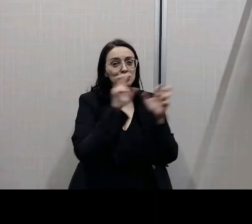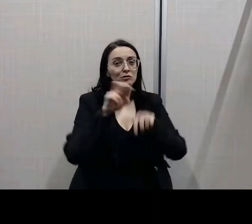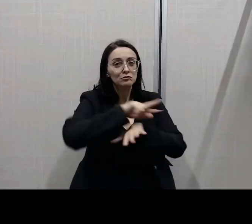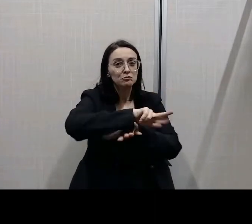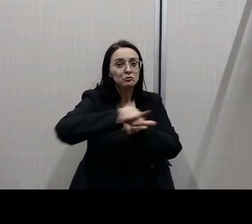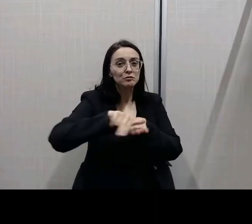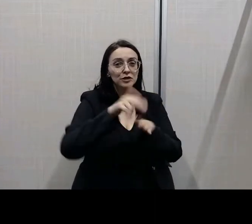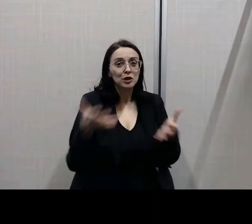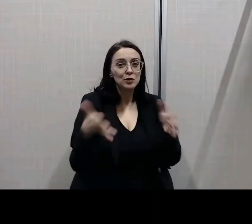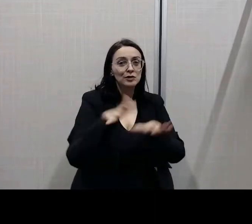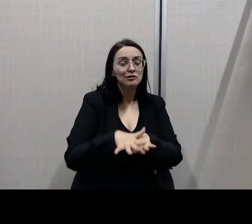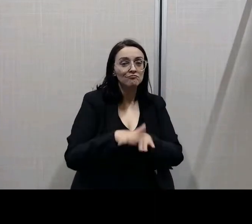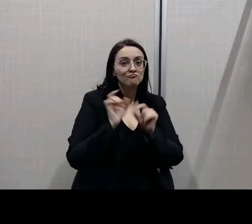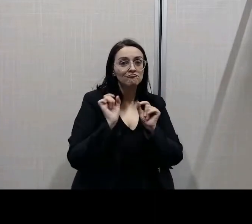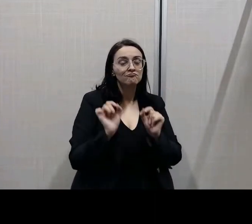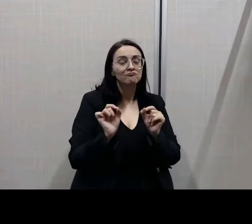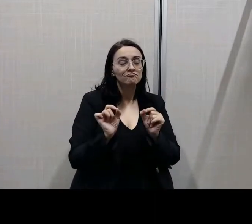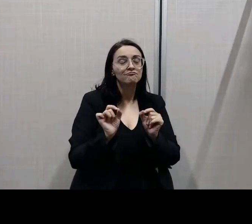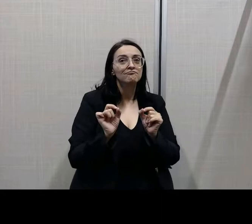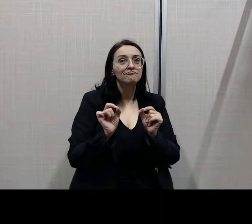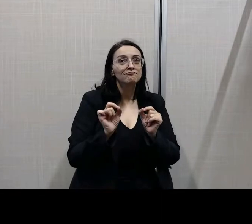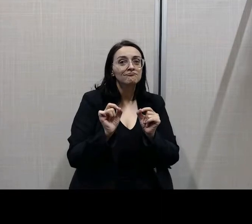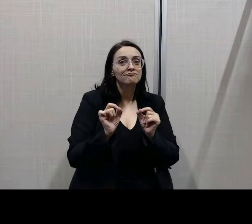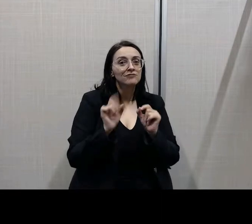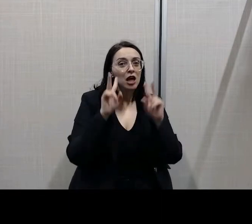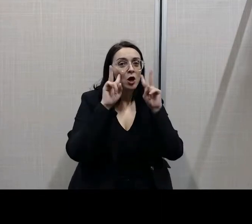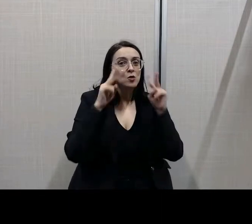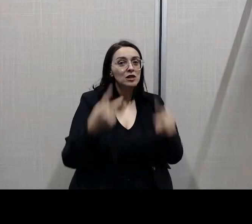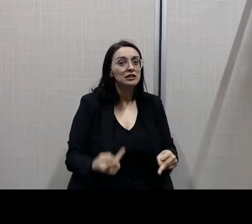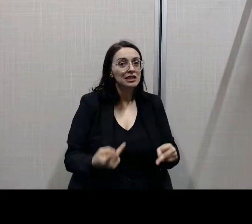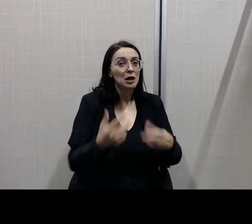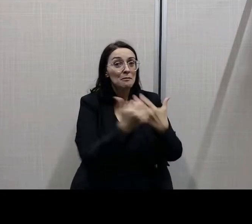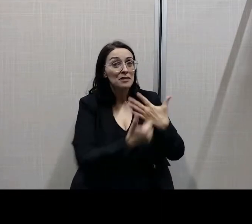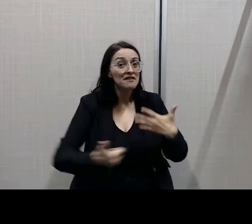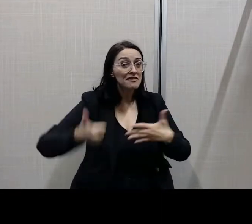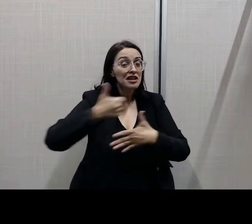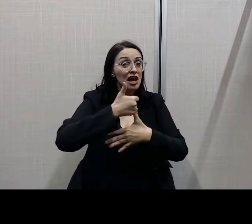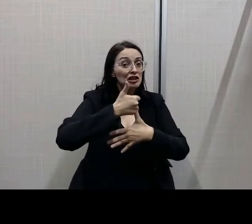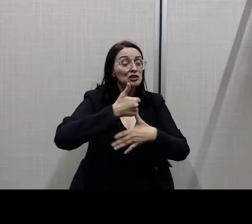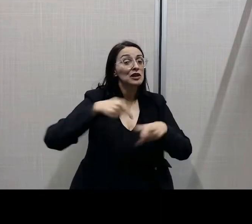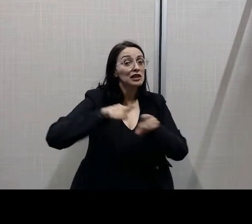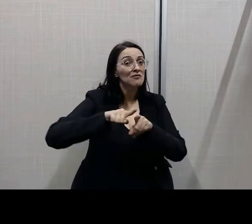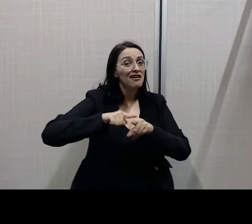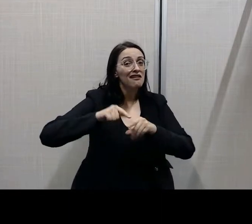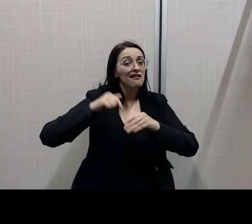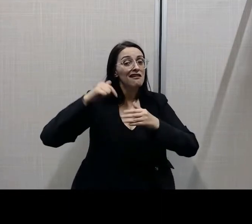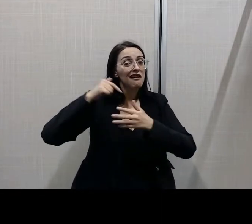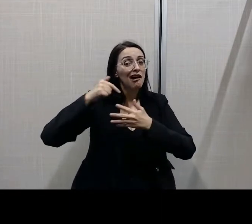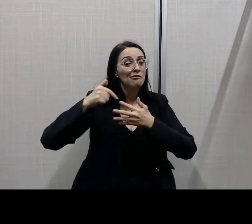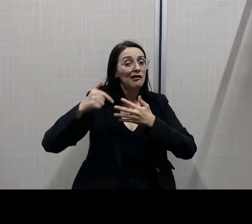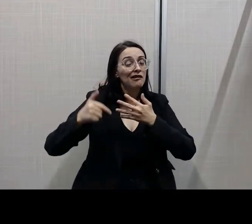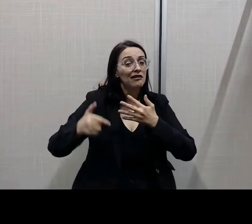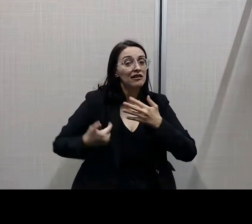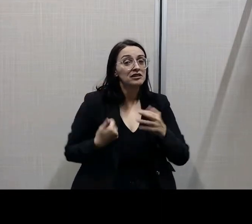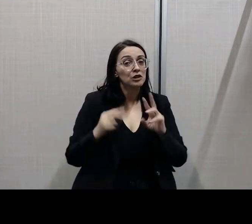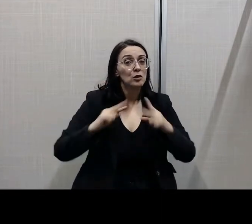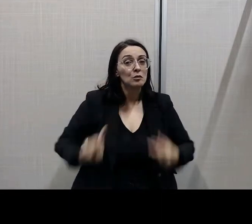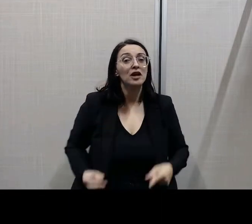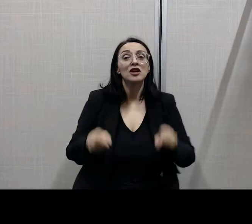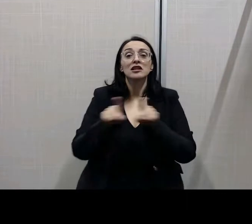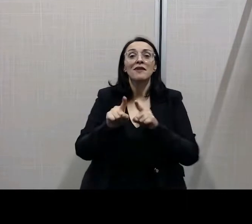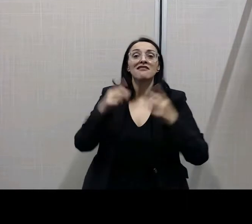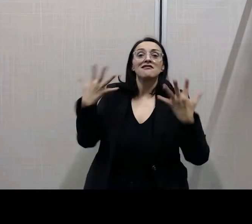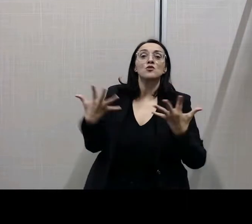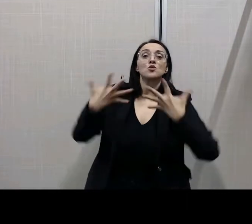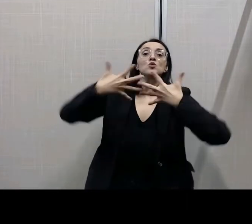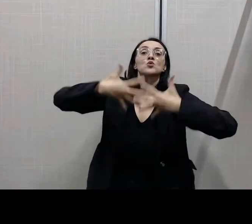e inclusão é a gente reconhecer os seus privilégios em cada camada que a gente tem aí de ser humano, em cada